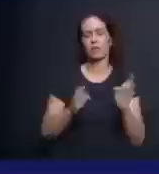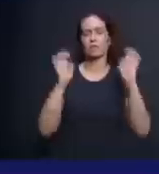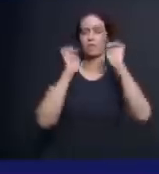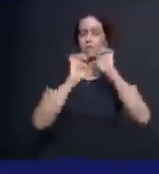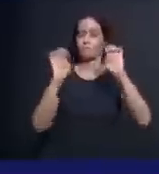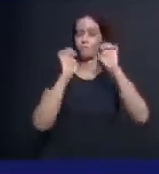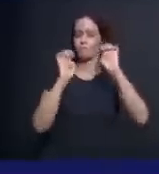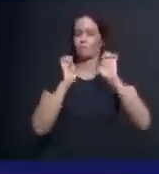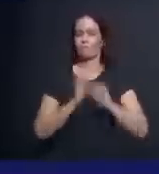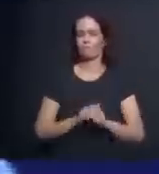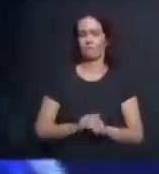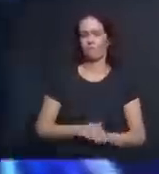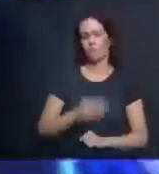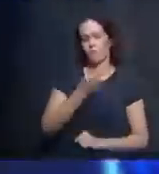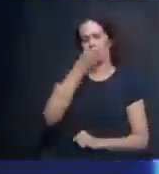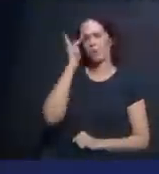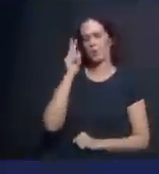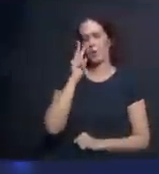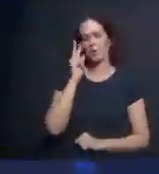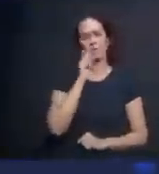o seu santo padroeiro?